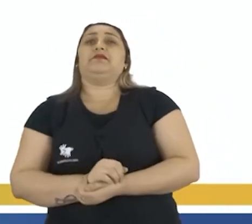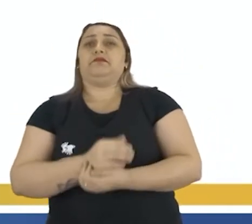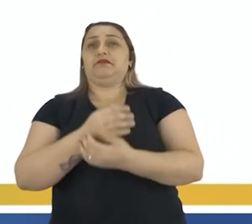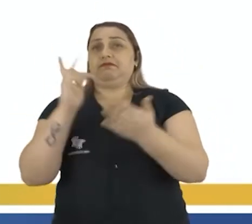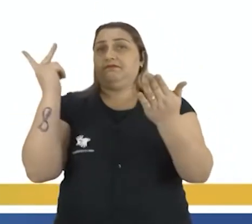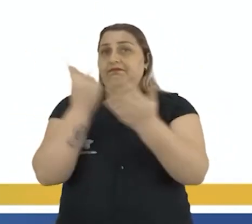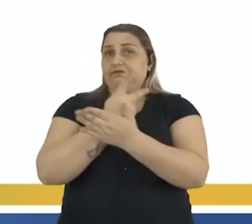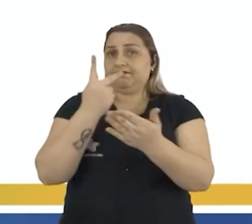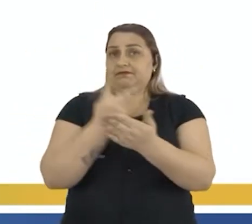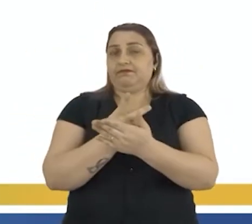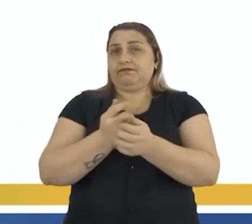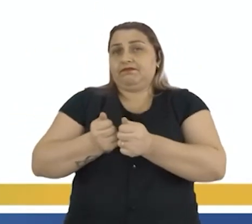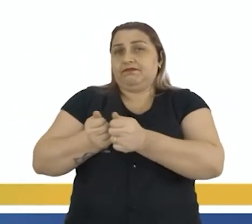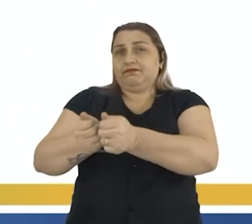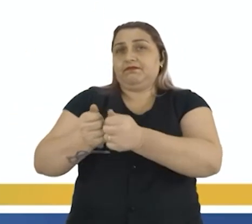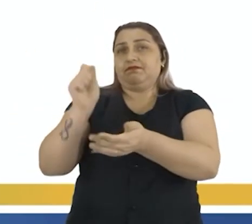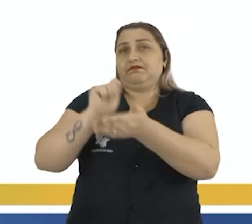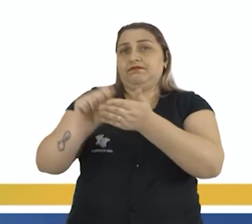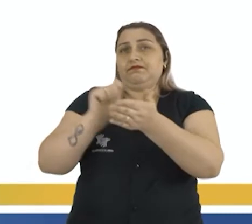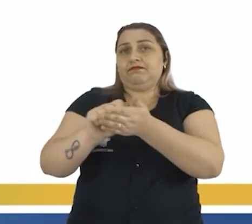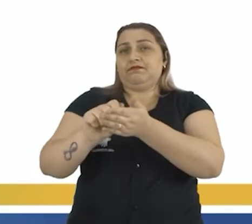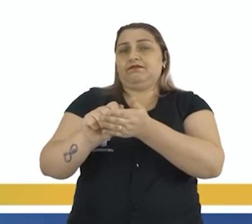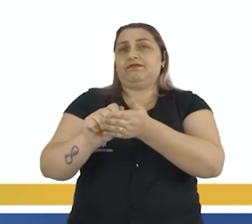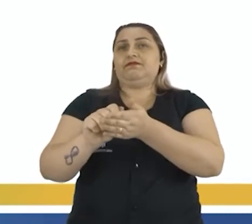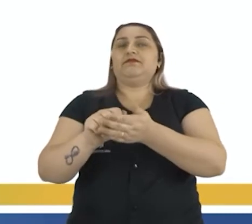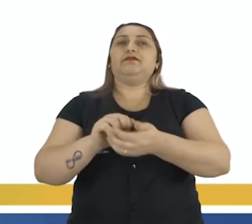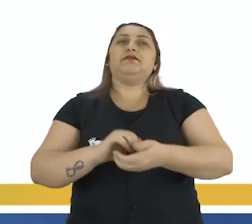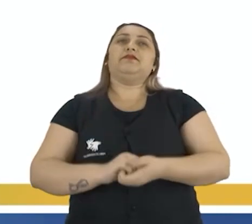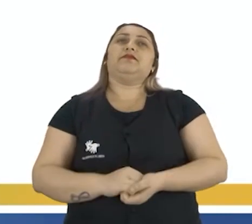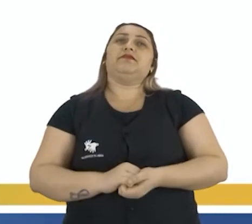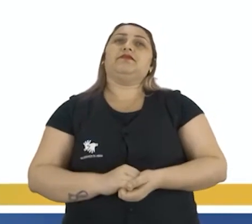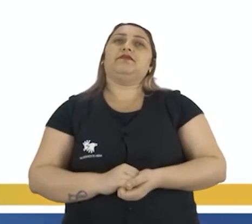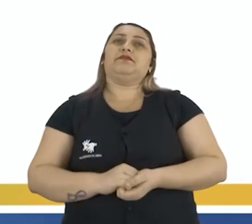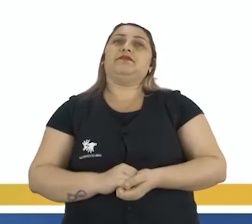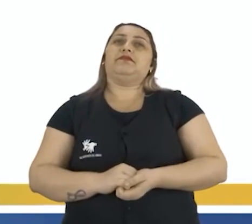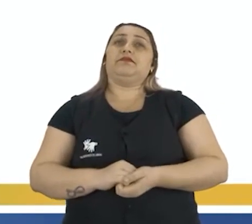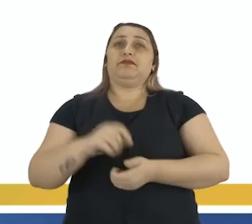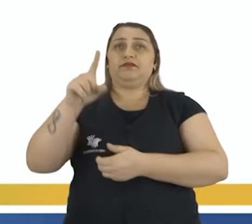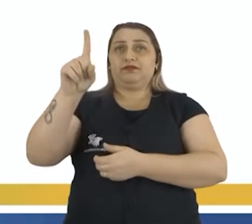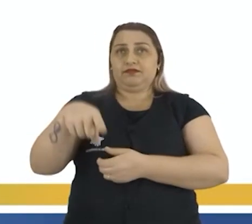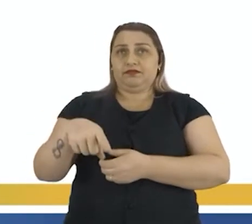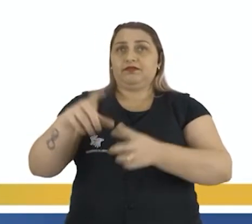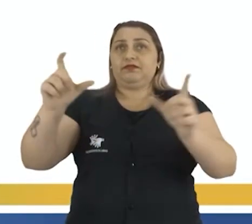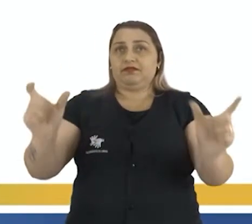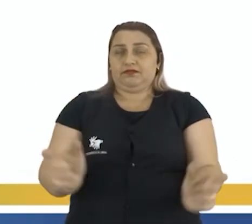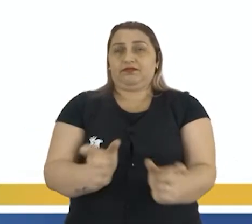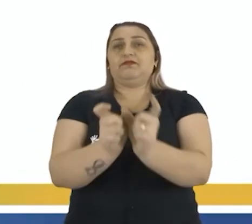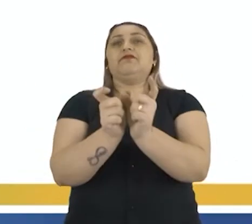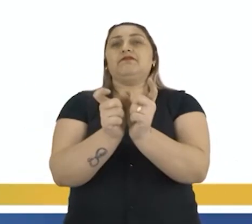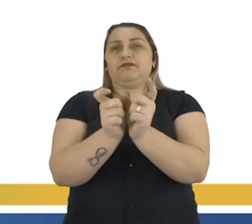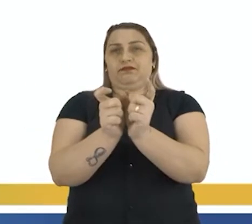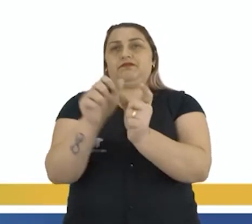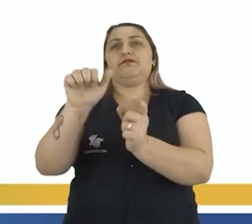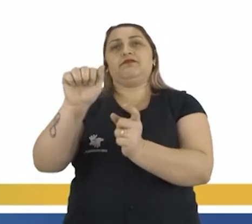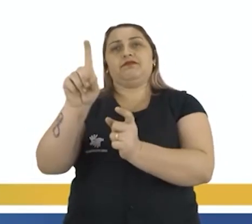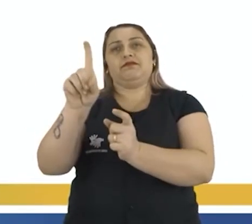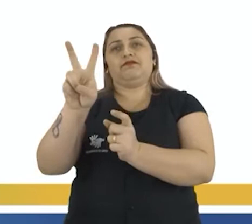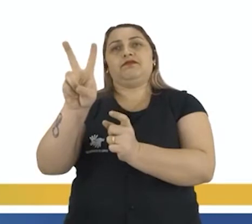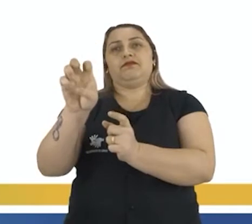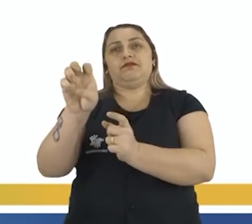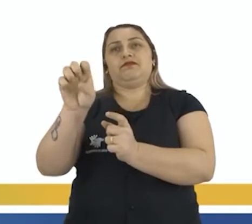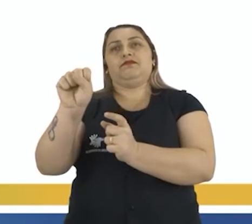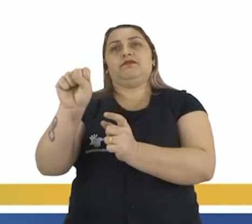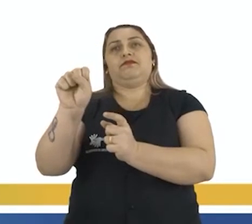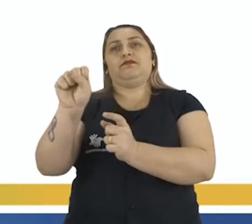não errar, segue a dica, papel e caneta na mão, anota aí. Porém, com acento, é uma conjunção